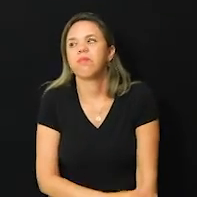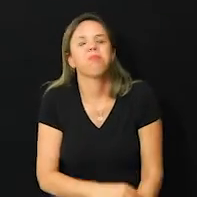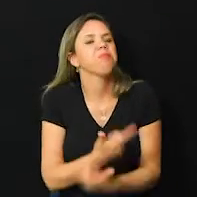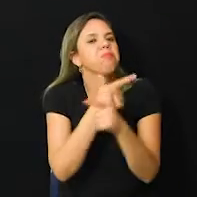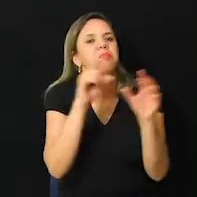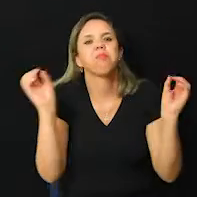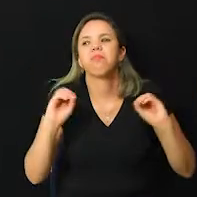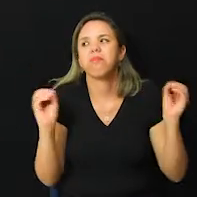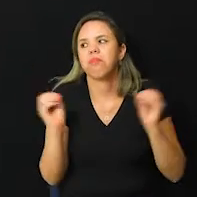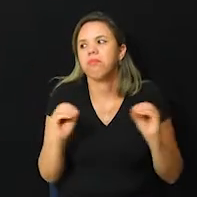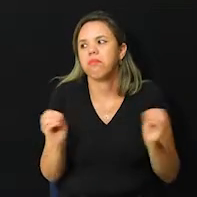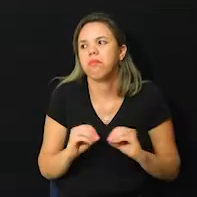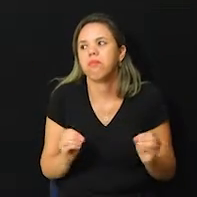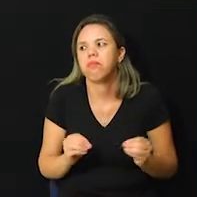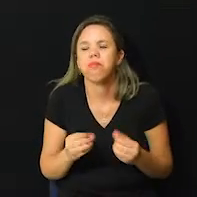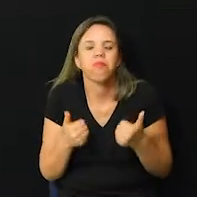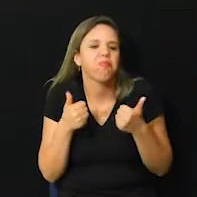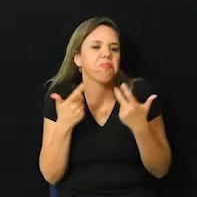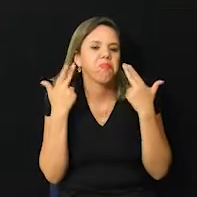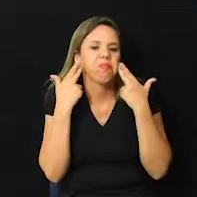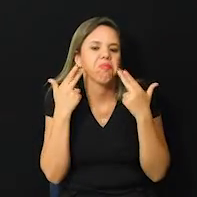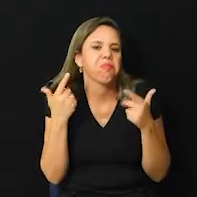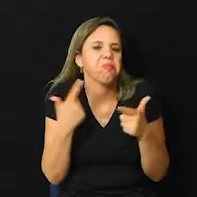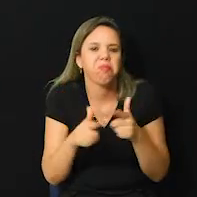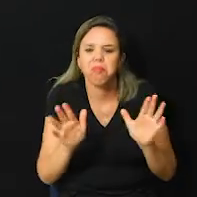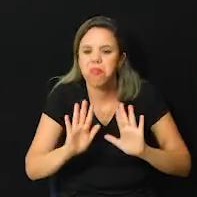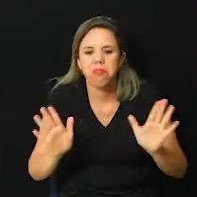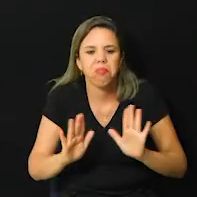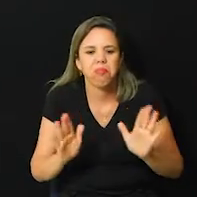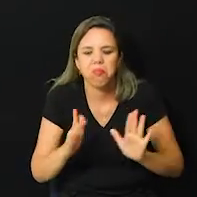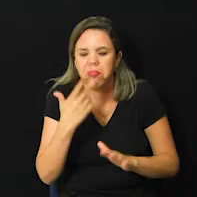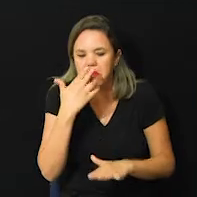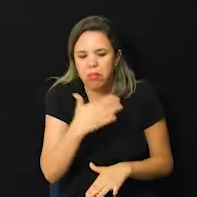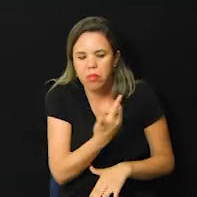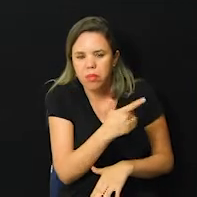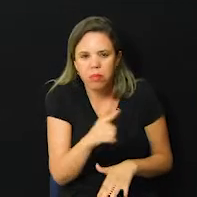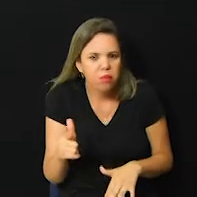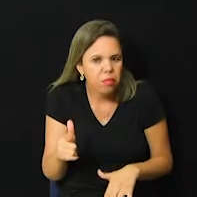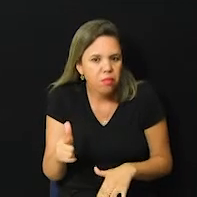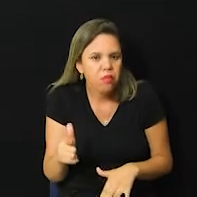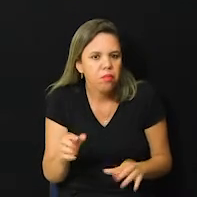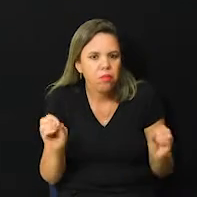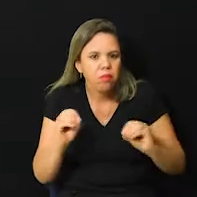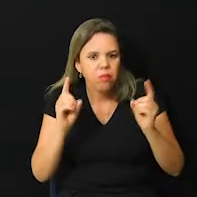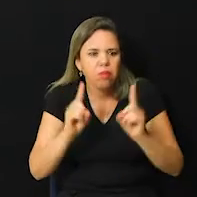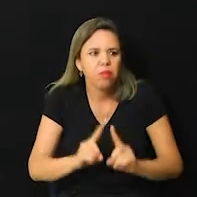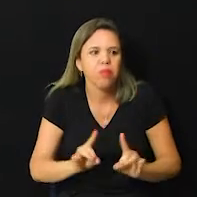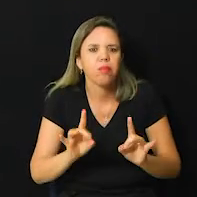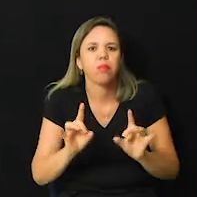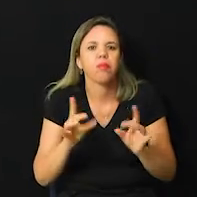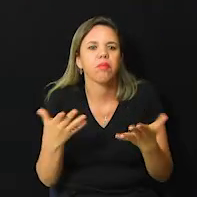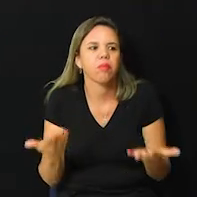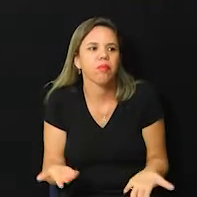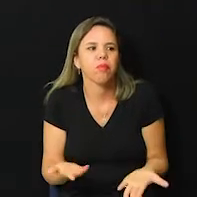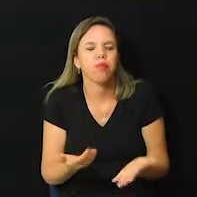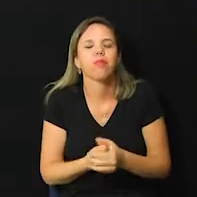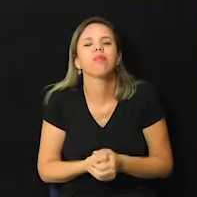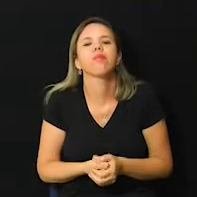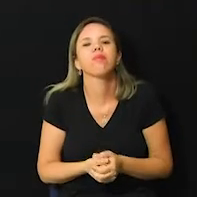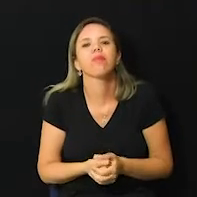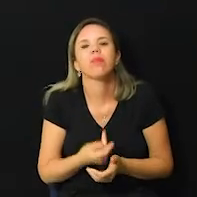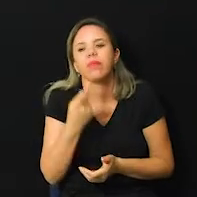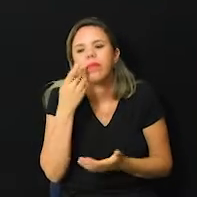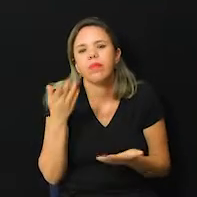eu nunca ele não tem ele dá menos trabalho que uma criança tem especial ninguém sabe sem nessa cidade